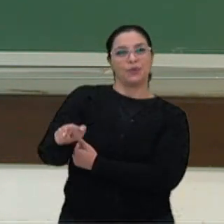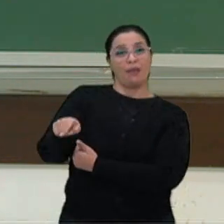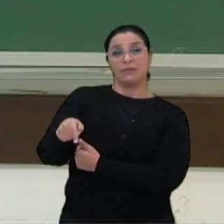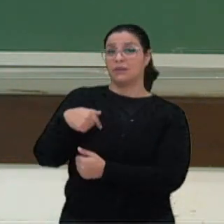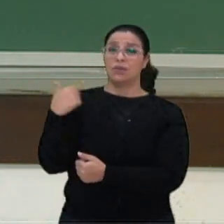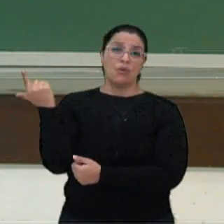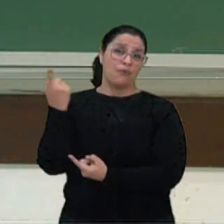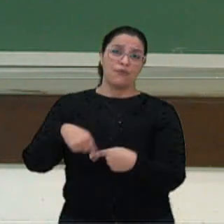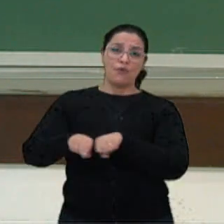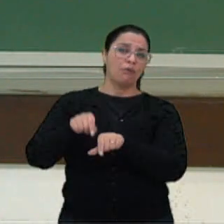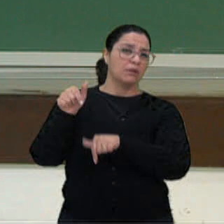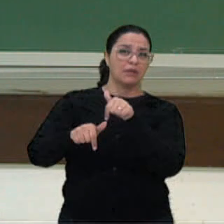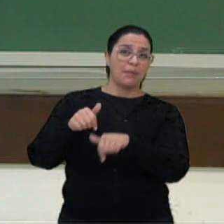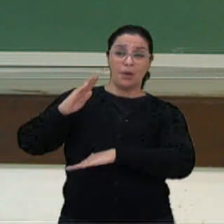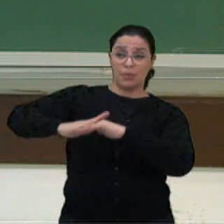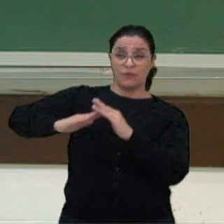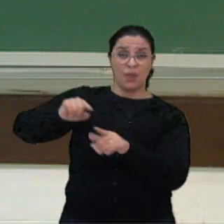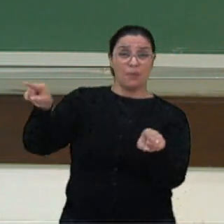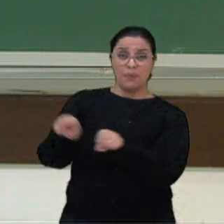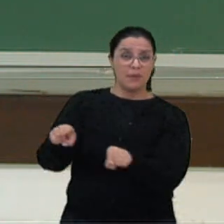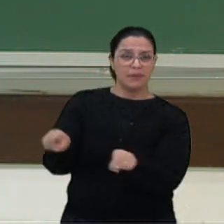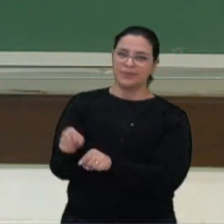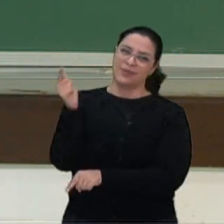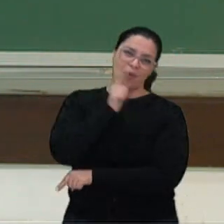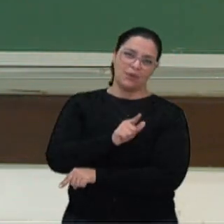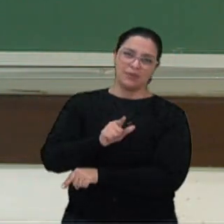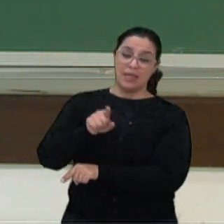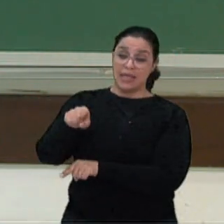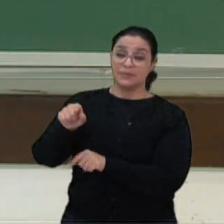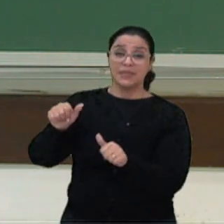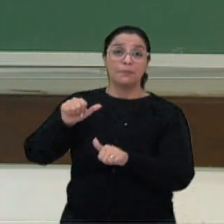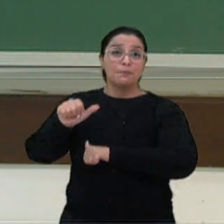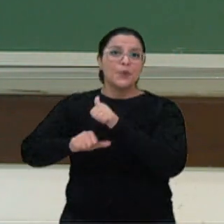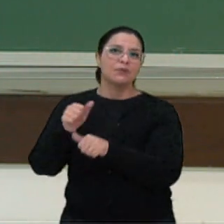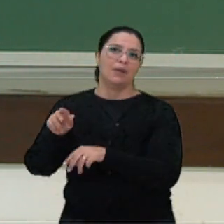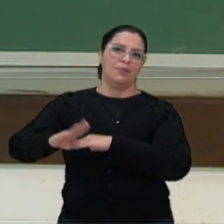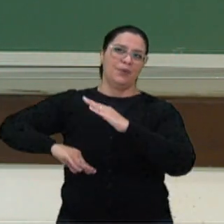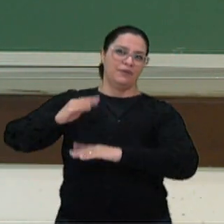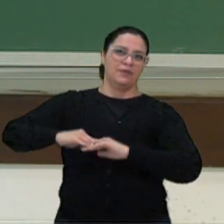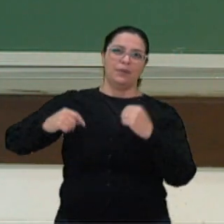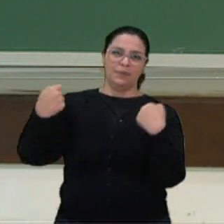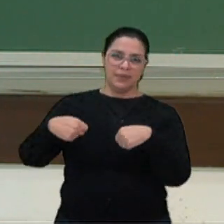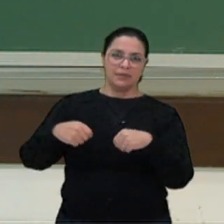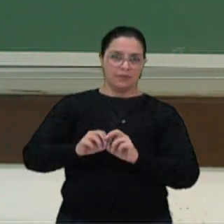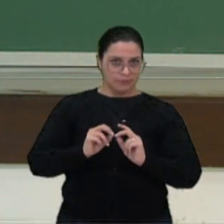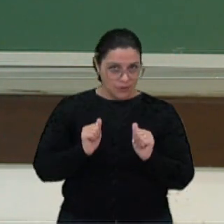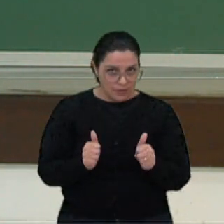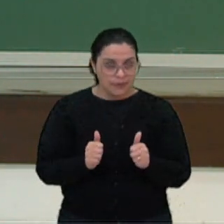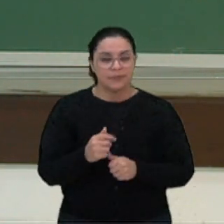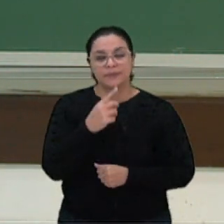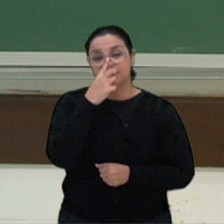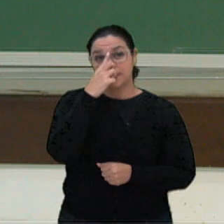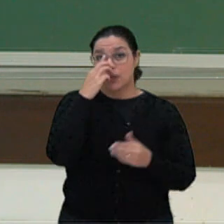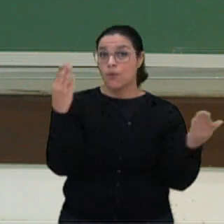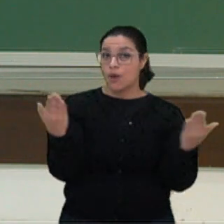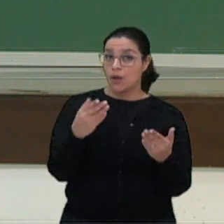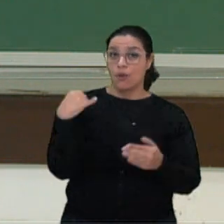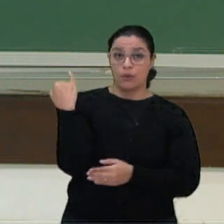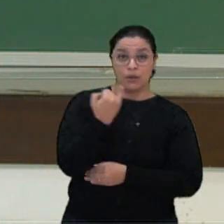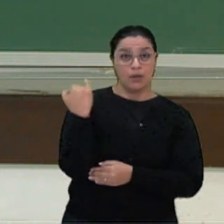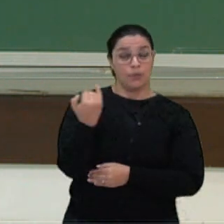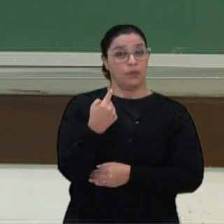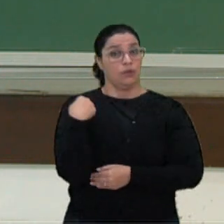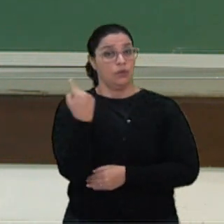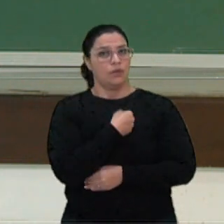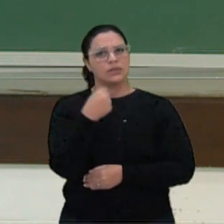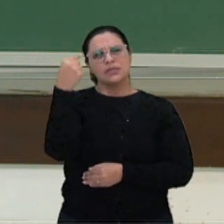no mercado de trabalho com aquela profissão, porque aquela profissão não existe mais. Ok? Bem importante a gente